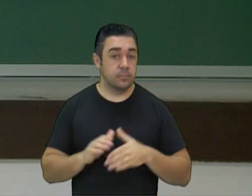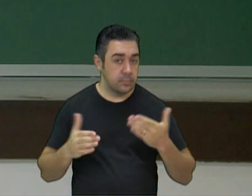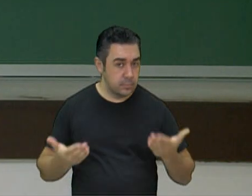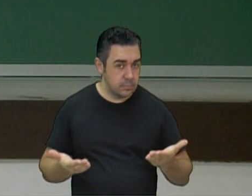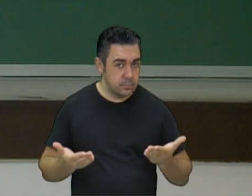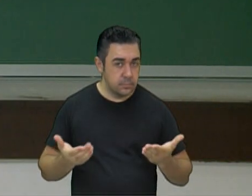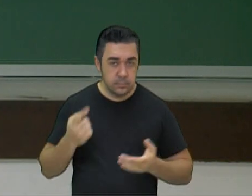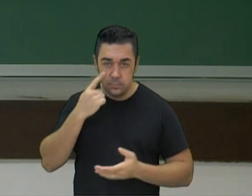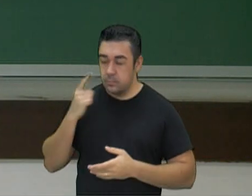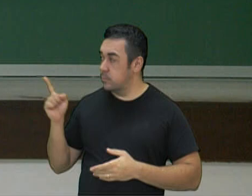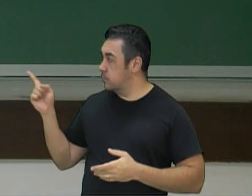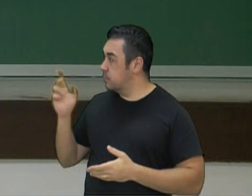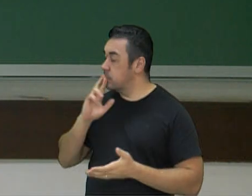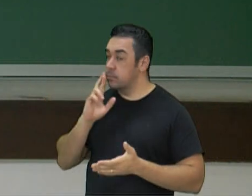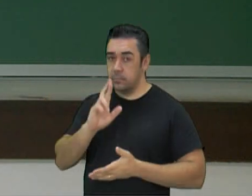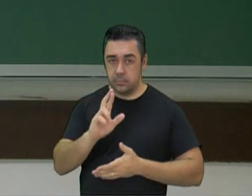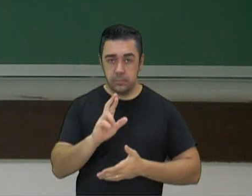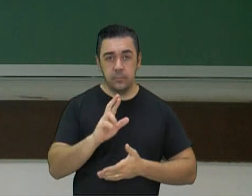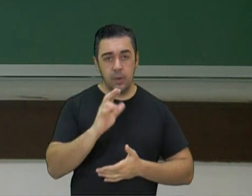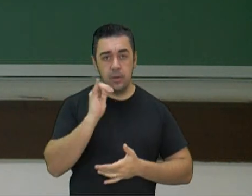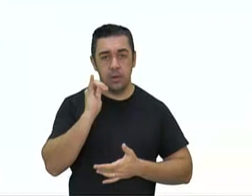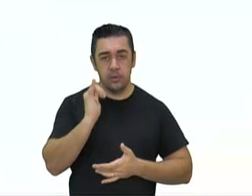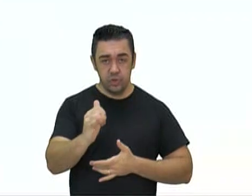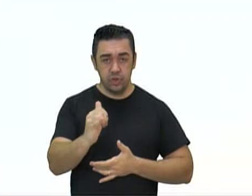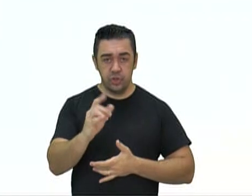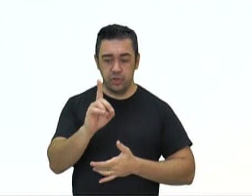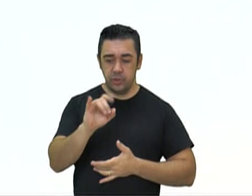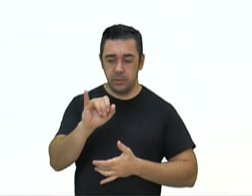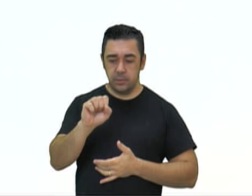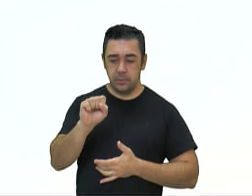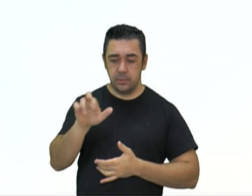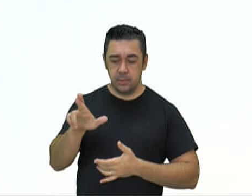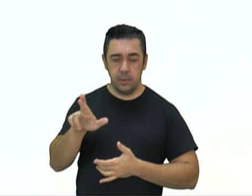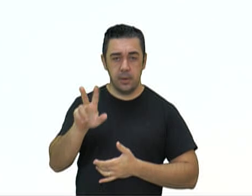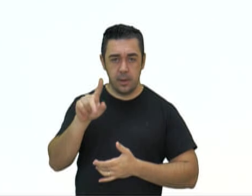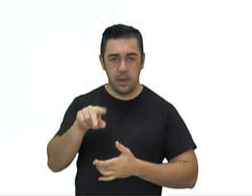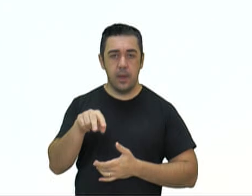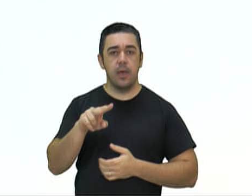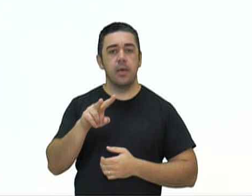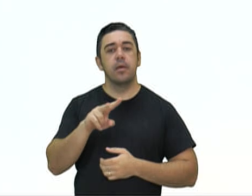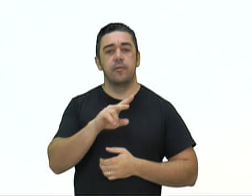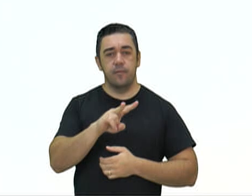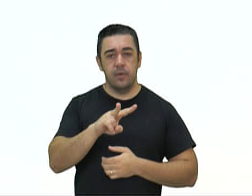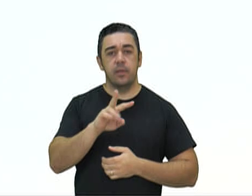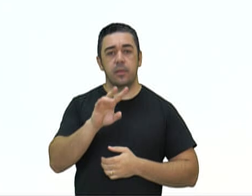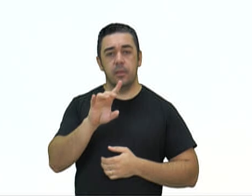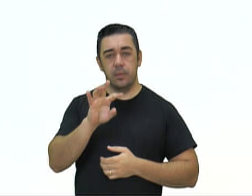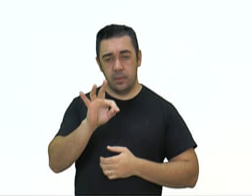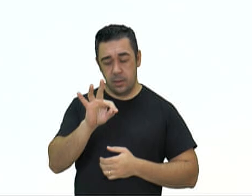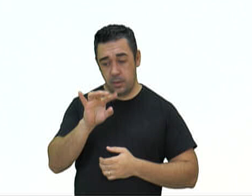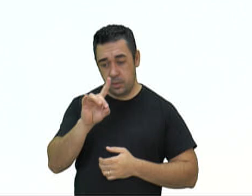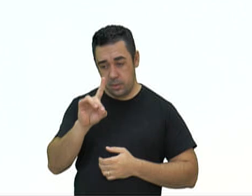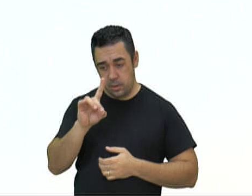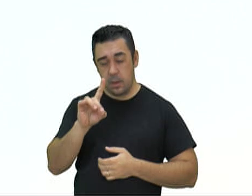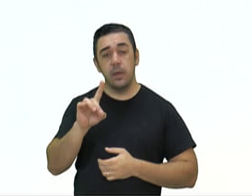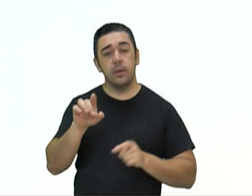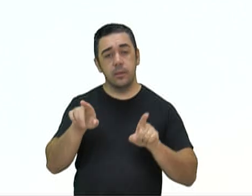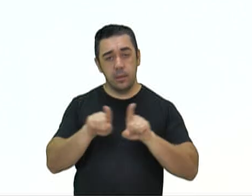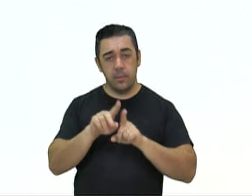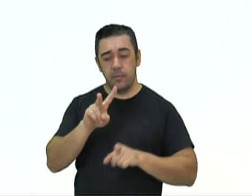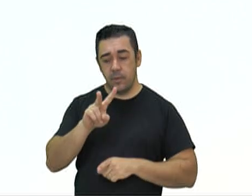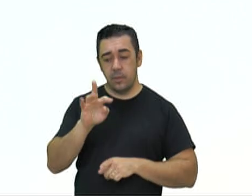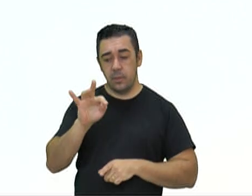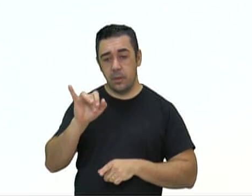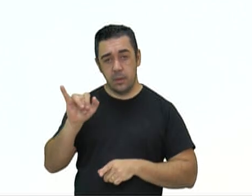Então, galera, verificando o verbo dizer nesse contexto, né, verbo transitivo direto e transitivo indireto, pois que